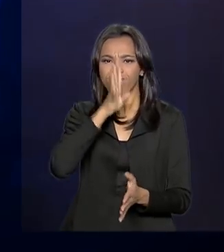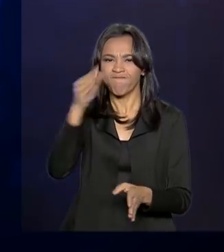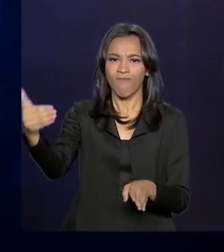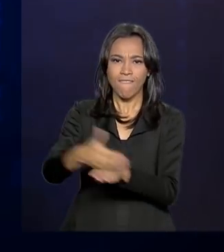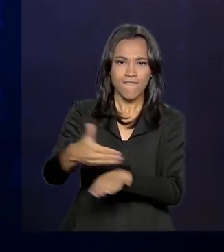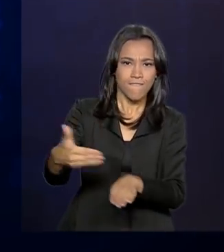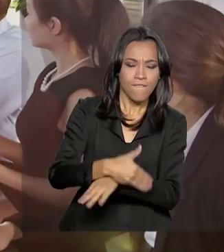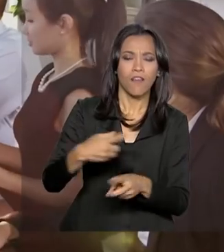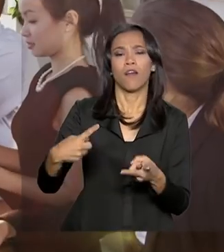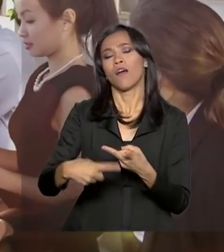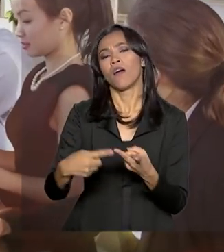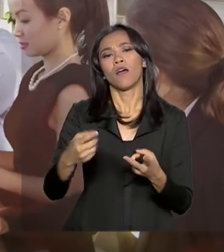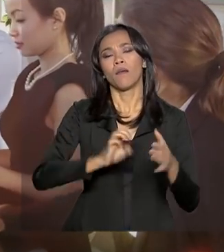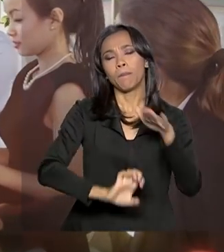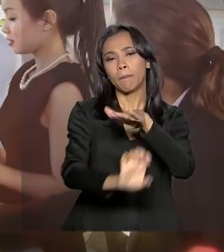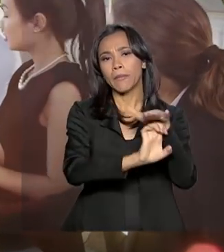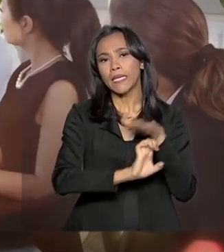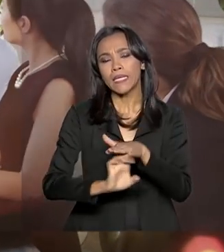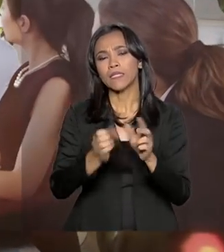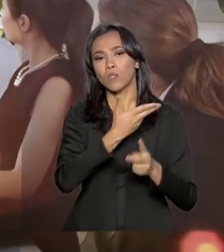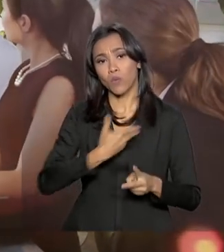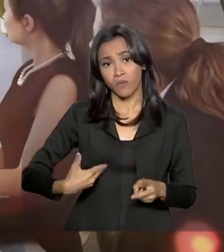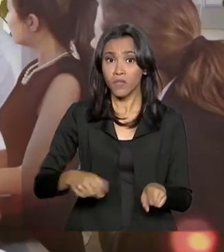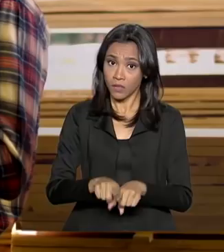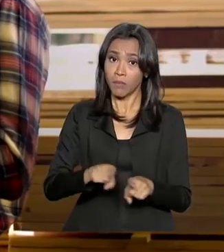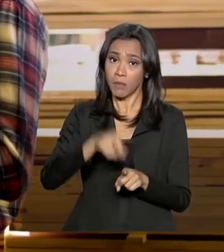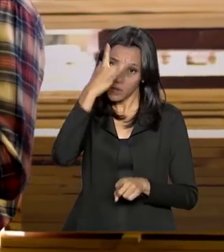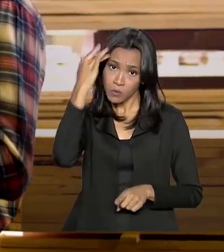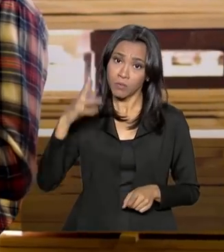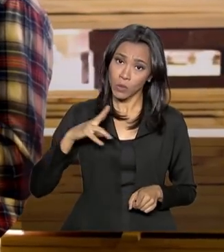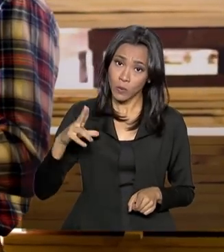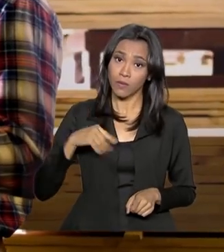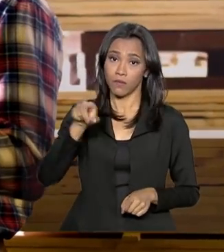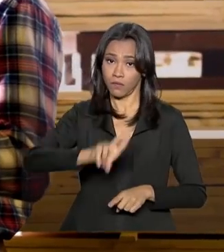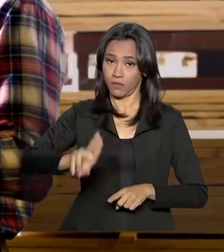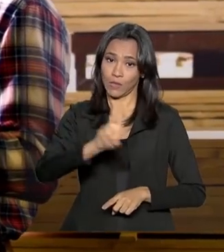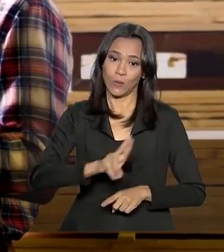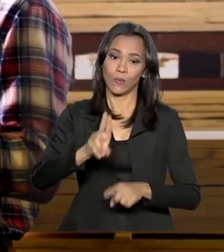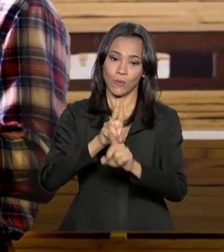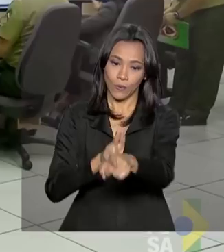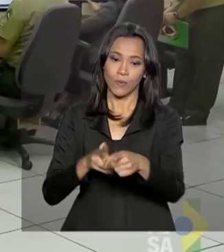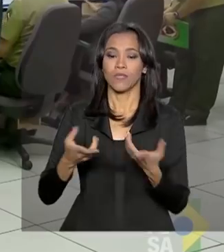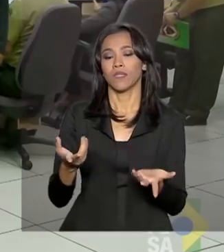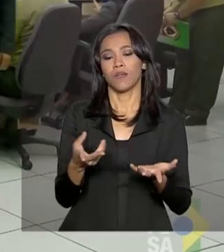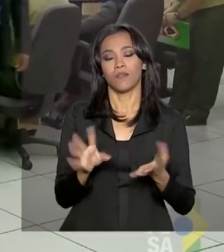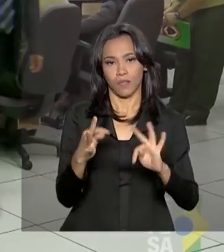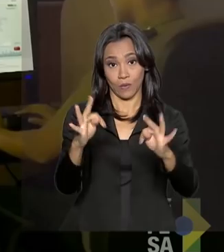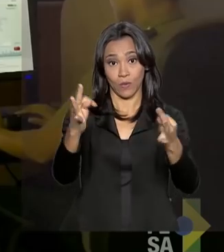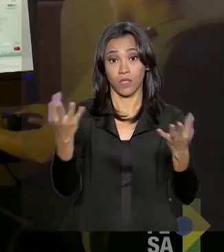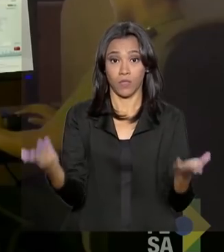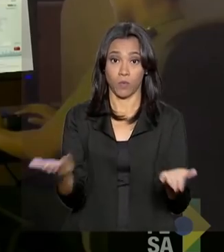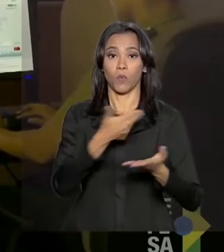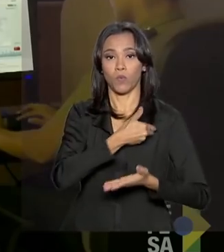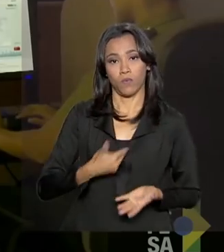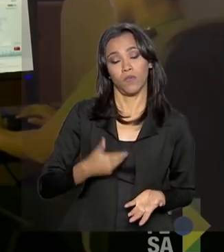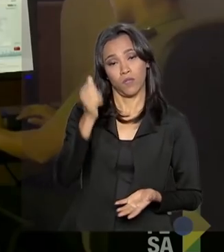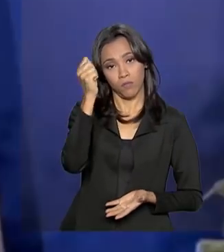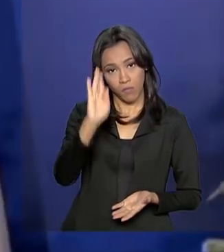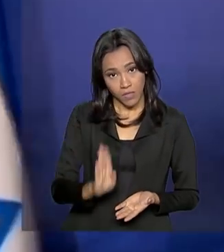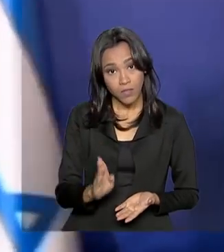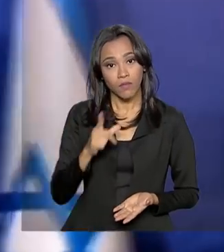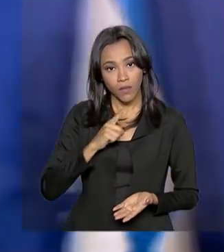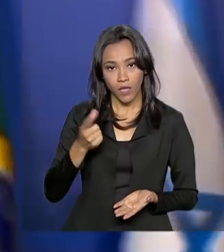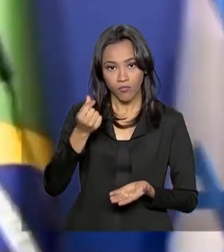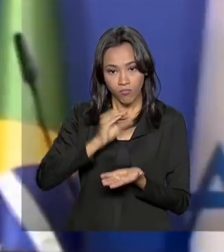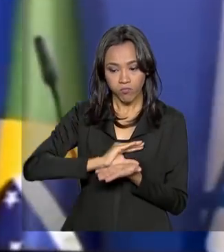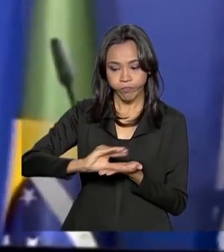empresas, governos e até pessoas comuns que utilizam aparelhos eletrônicos. O governo brasileiro tem investido na área.